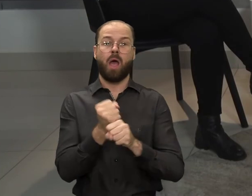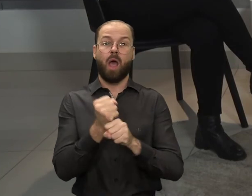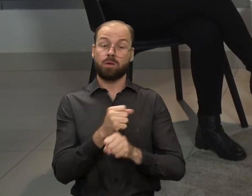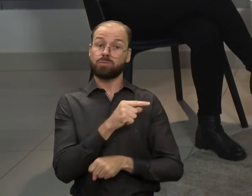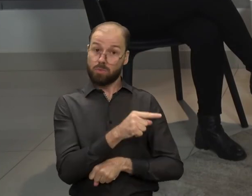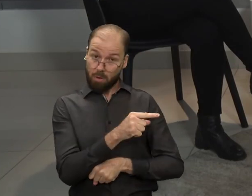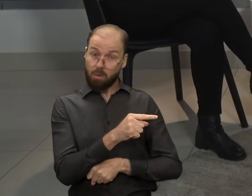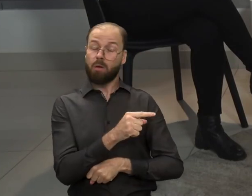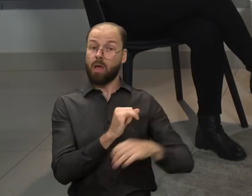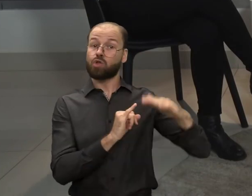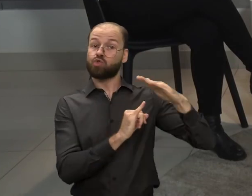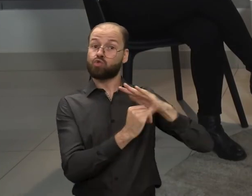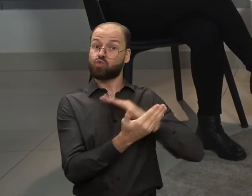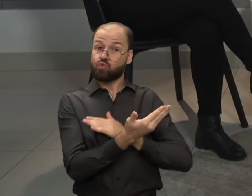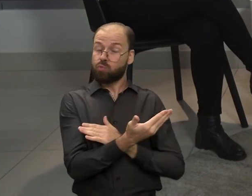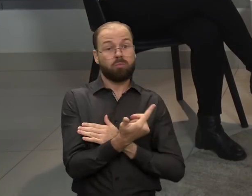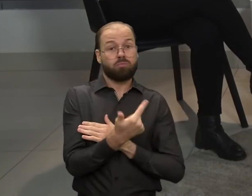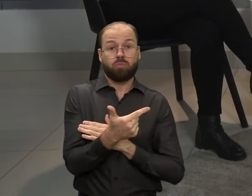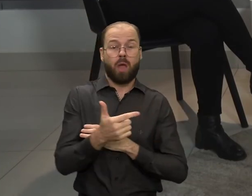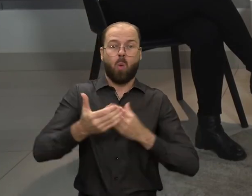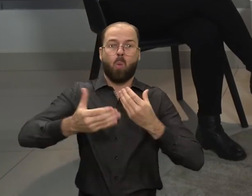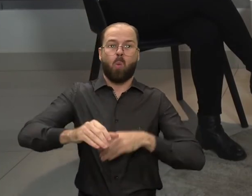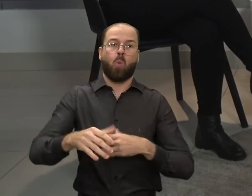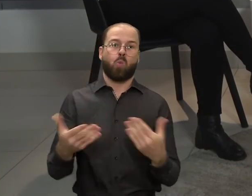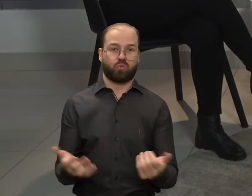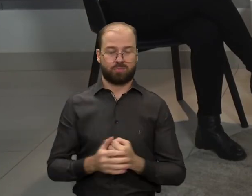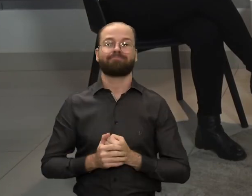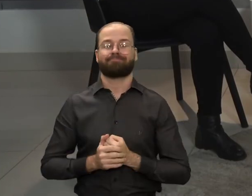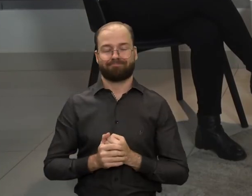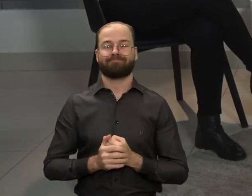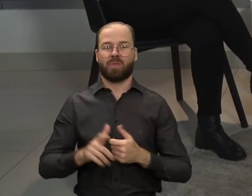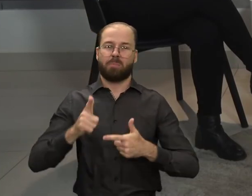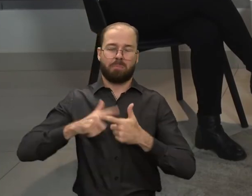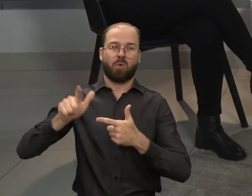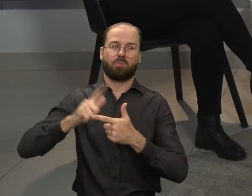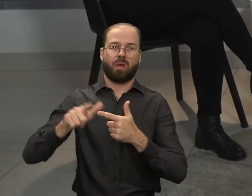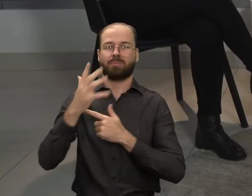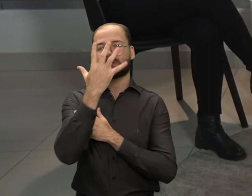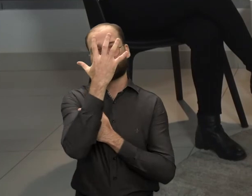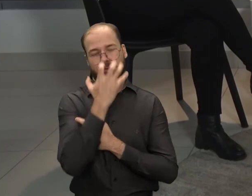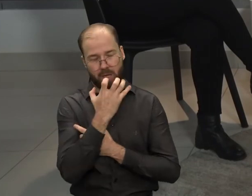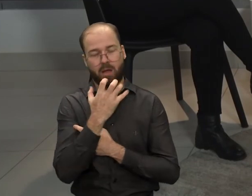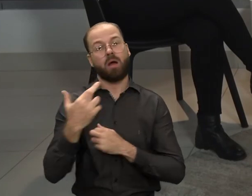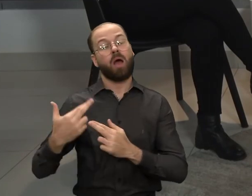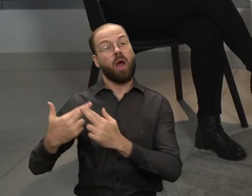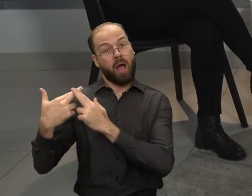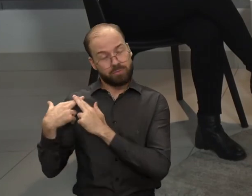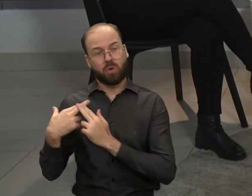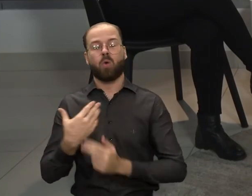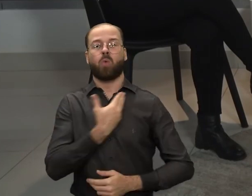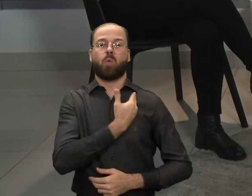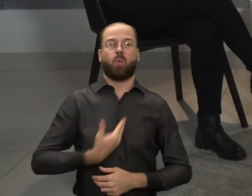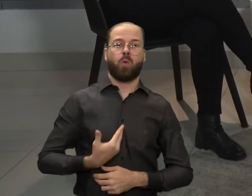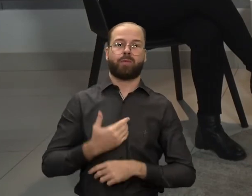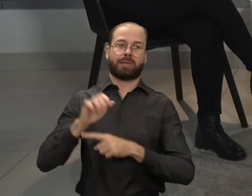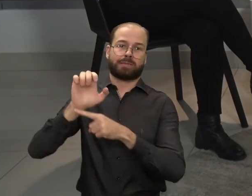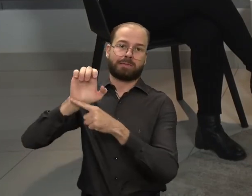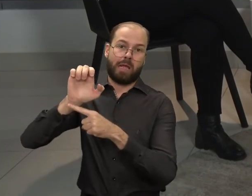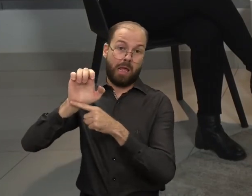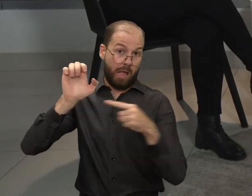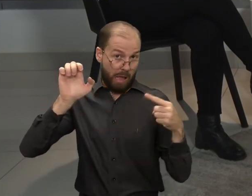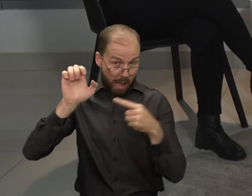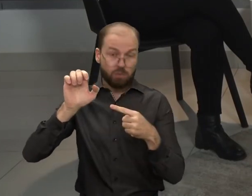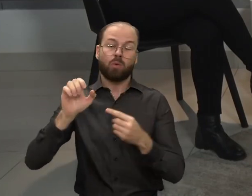público. Né? Então isso é muito complicado e isso é responsabilidade do governo do Estado, né?